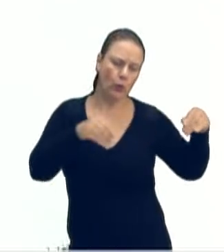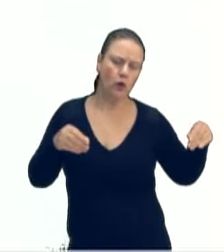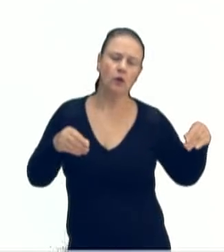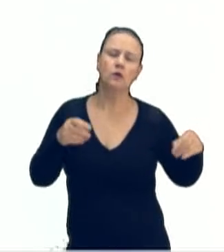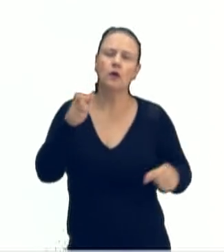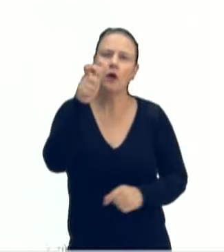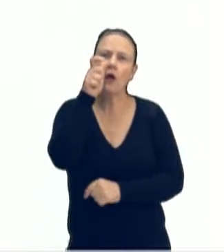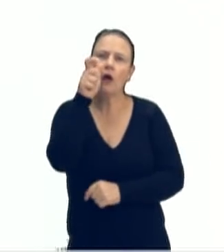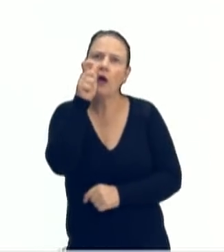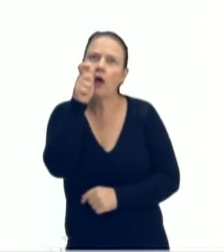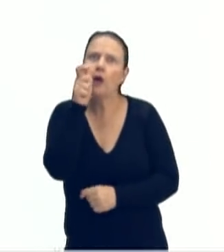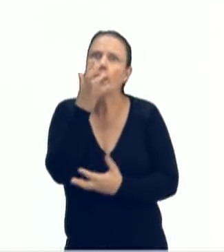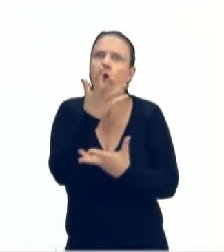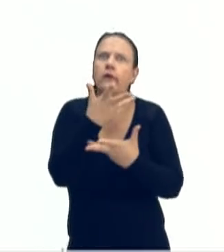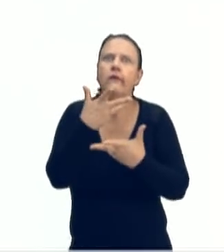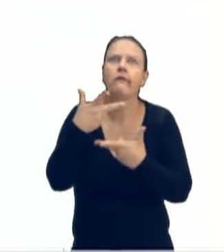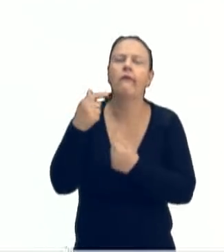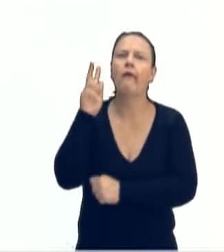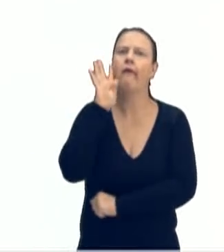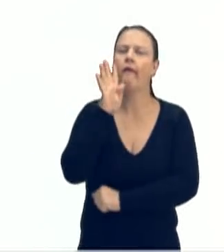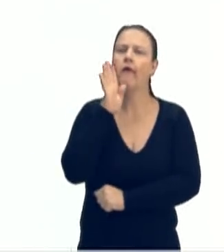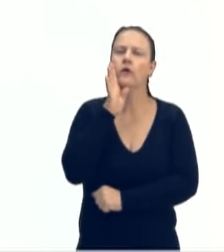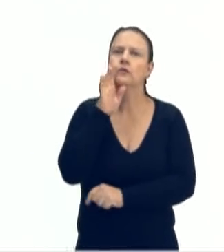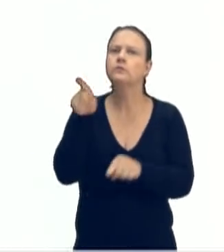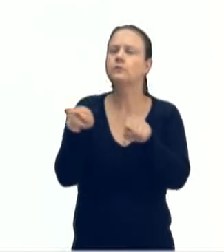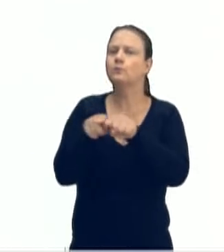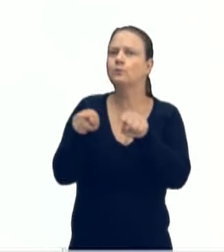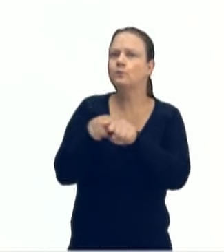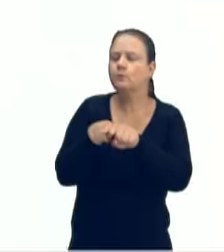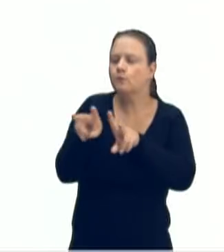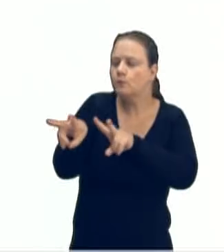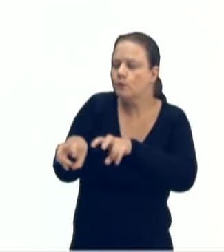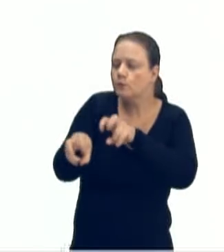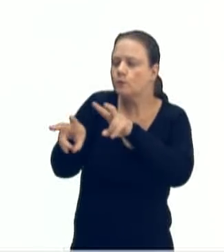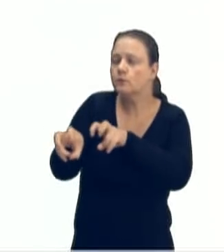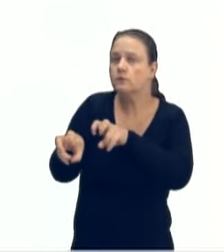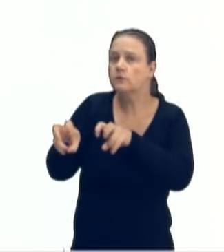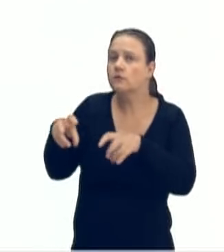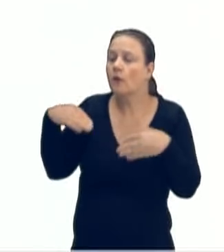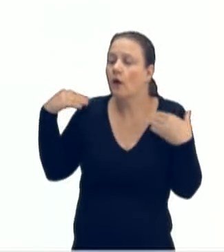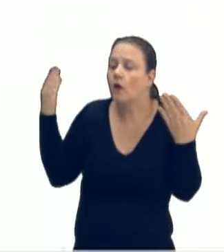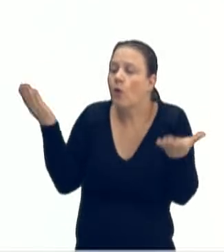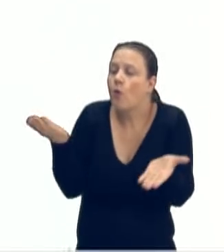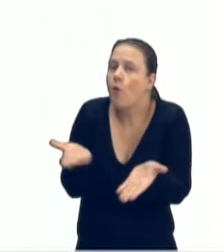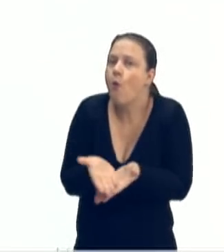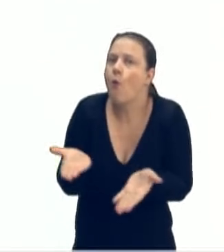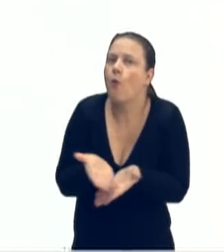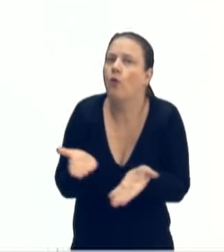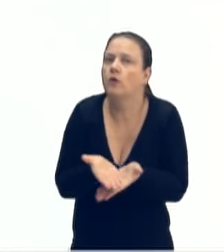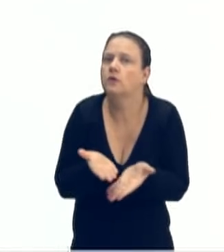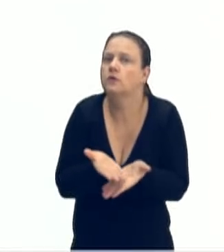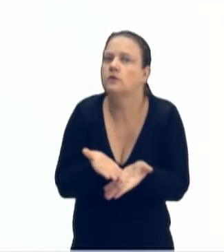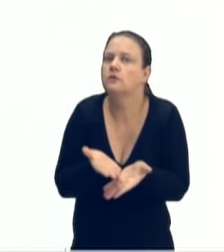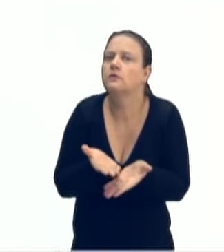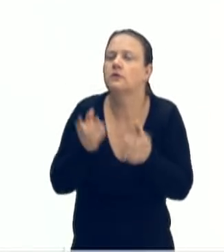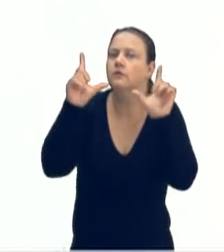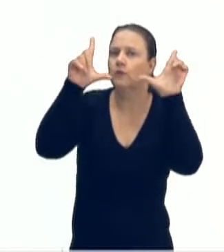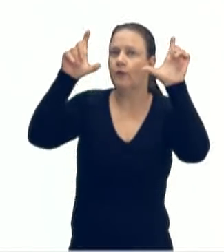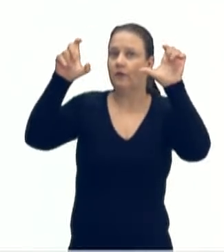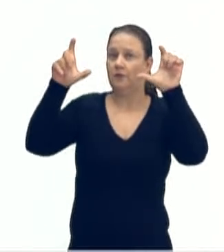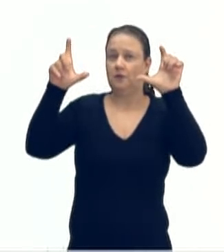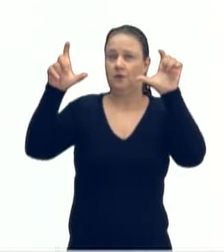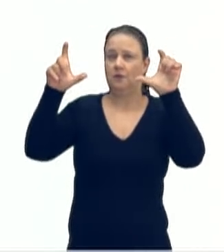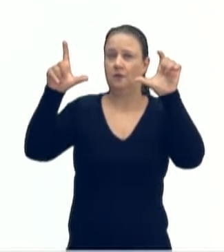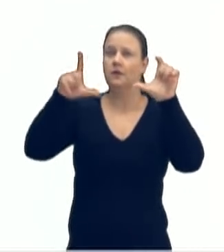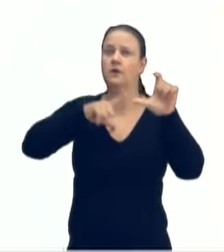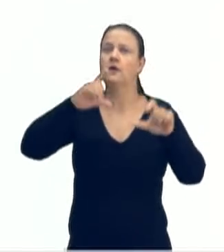coisa fenomenal. Plantio da agricultura atual, uma fotografia atual. E